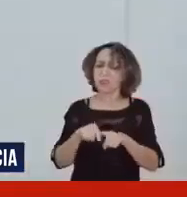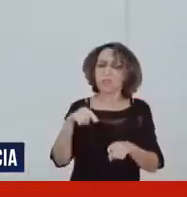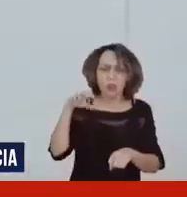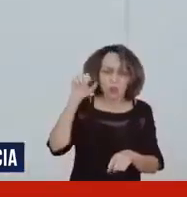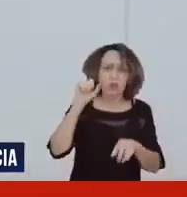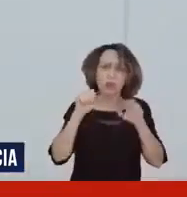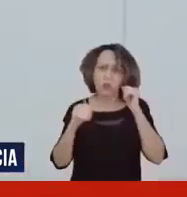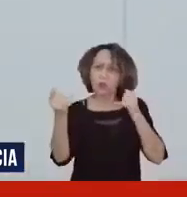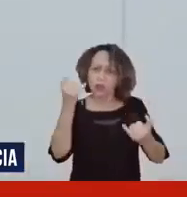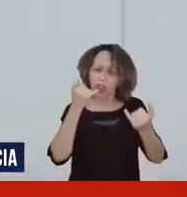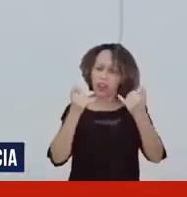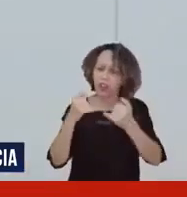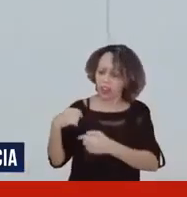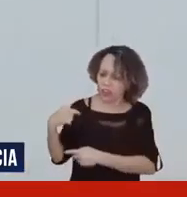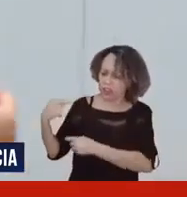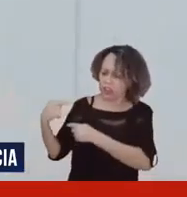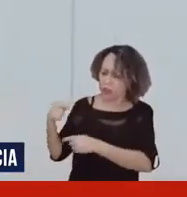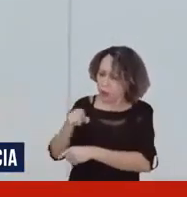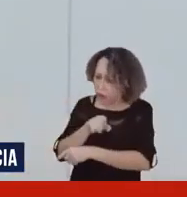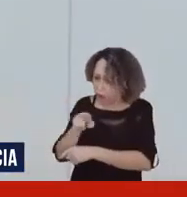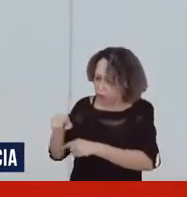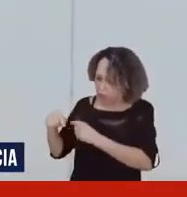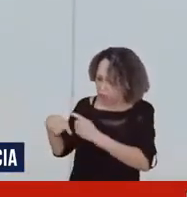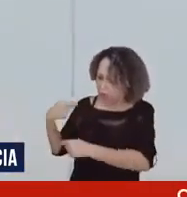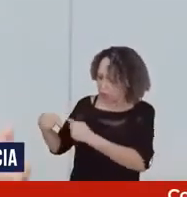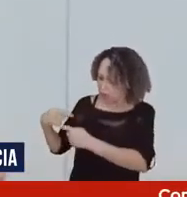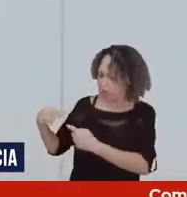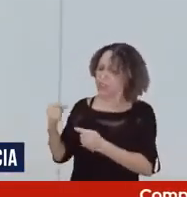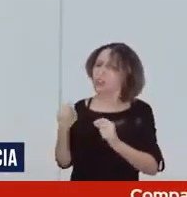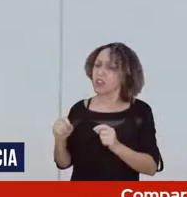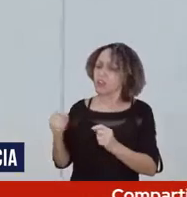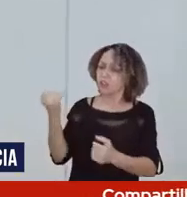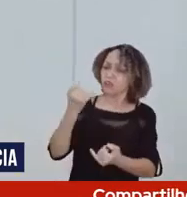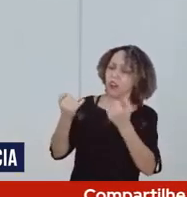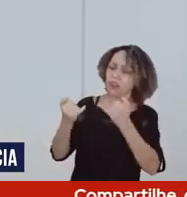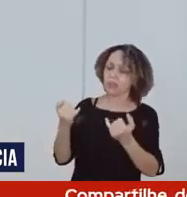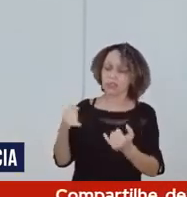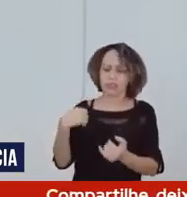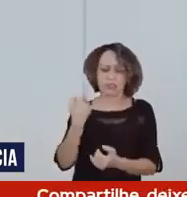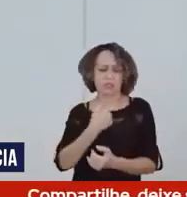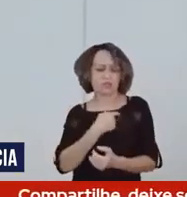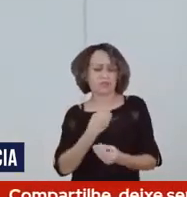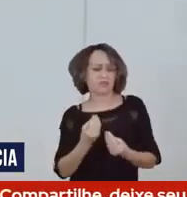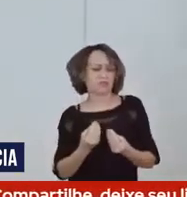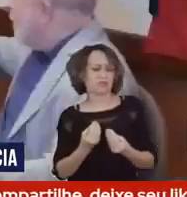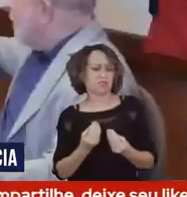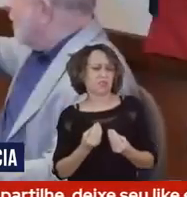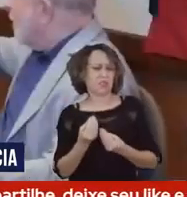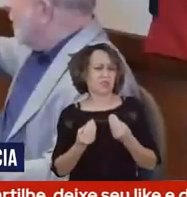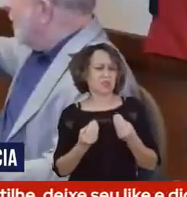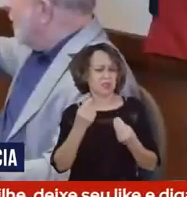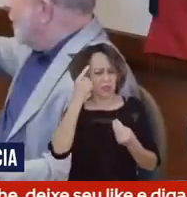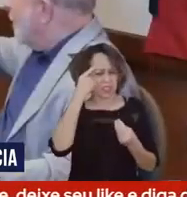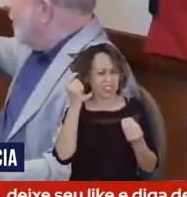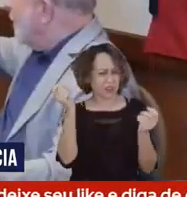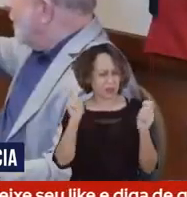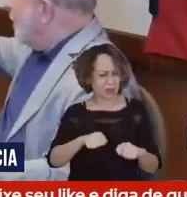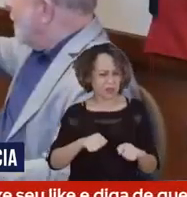para a gente, nossa, a gente não achava que era possível regredir tanto, só que vocês estão